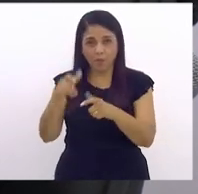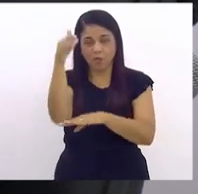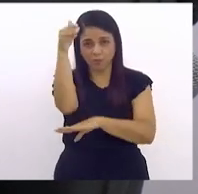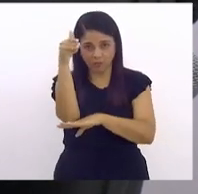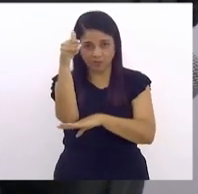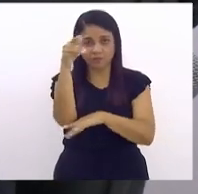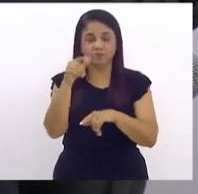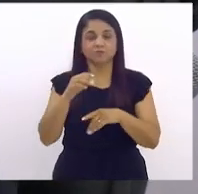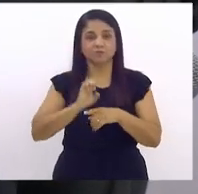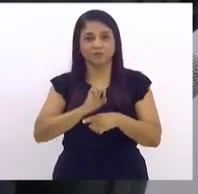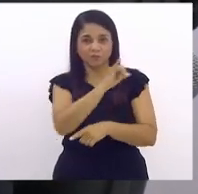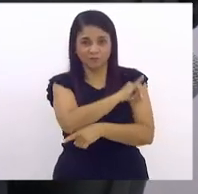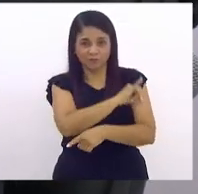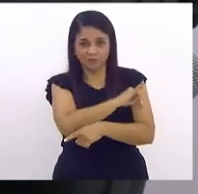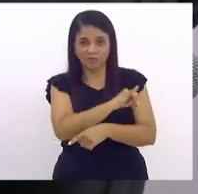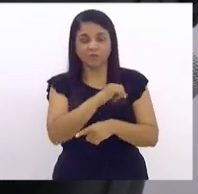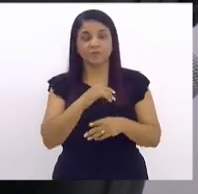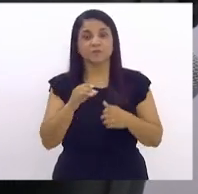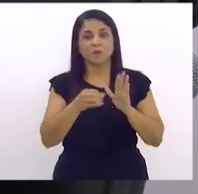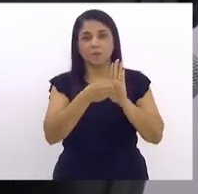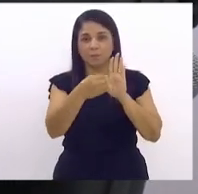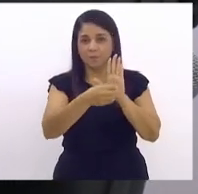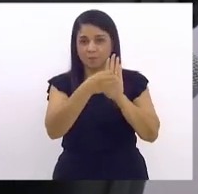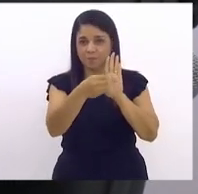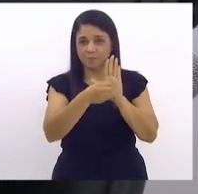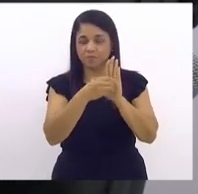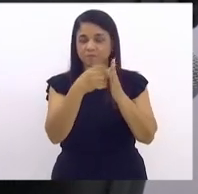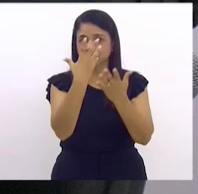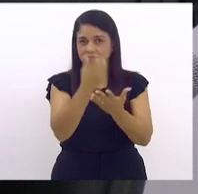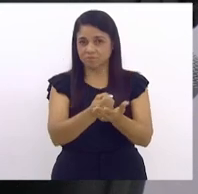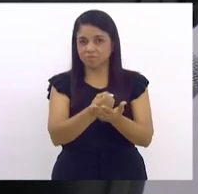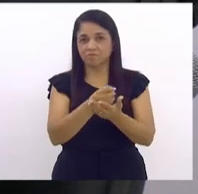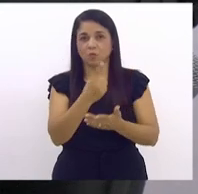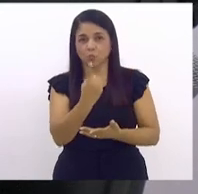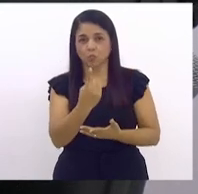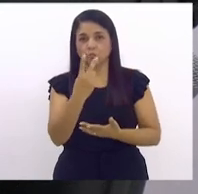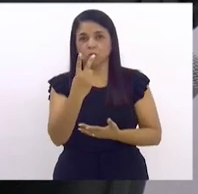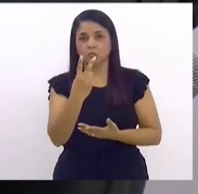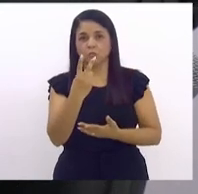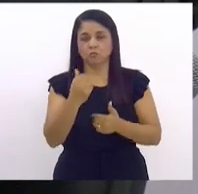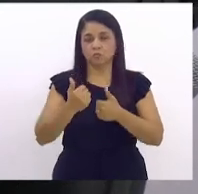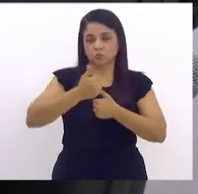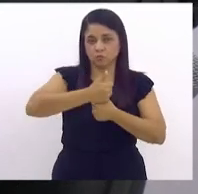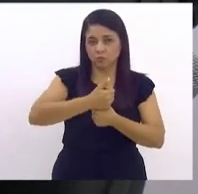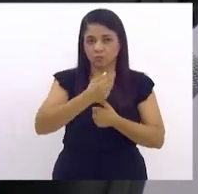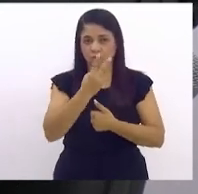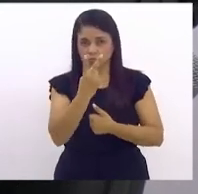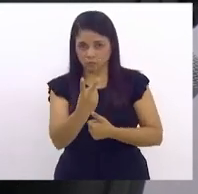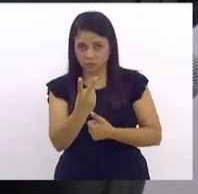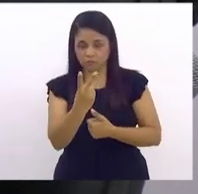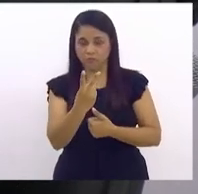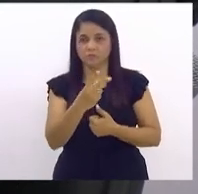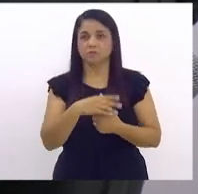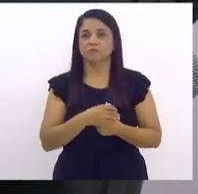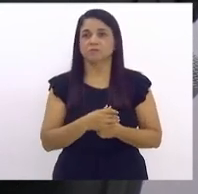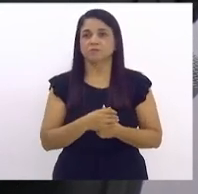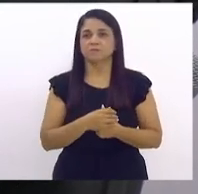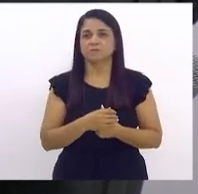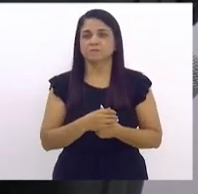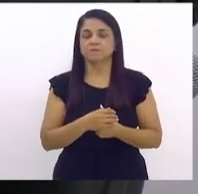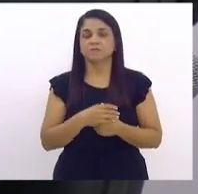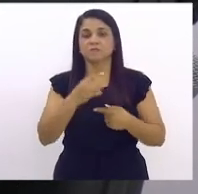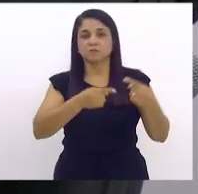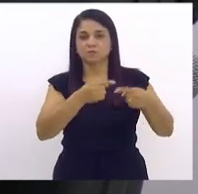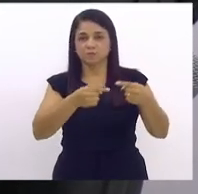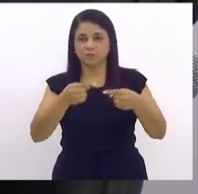Janeiro. O parecer é favorável à emenda 1, favorável com subemenda à emenda número 2. Em